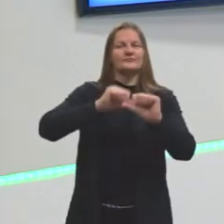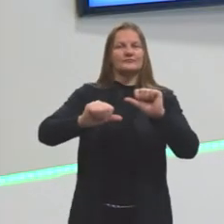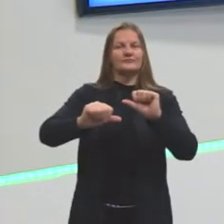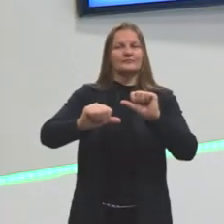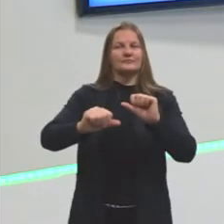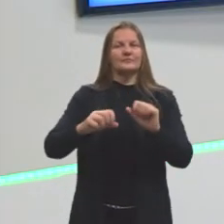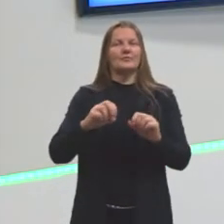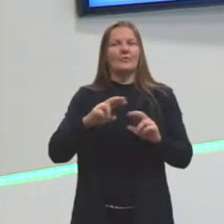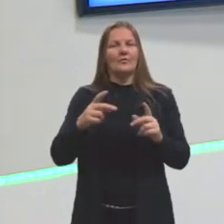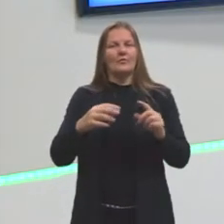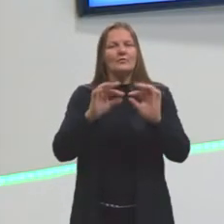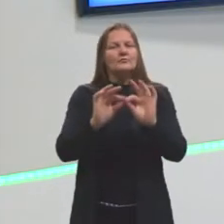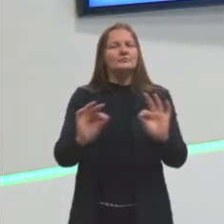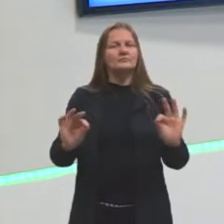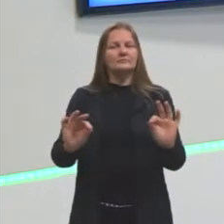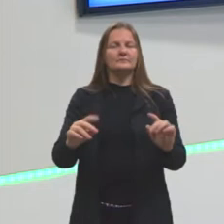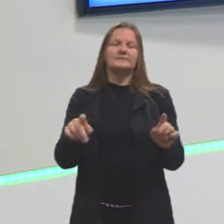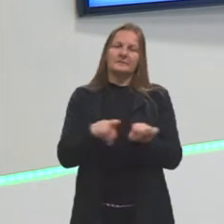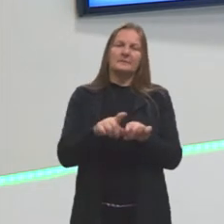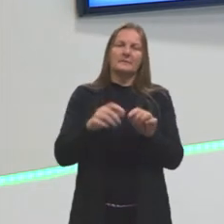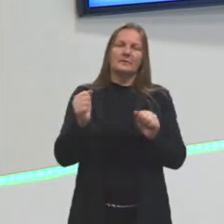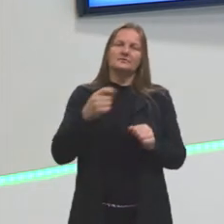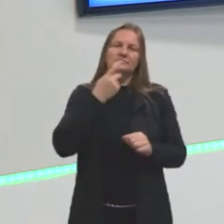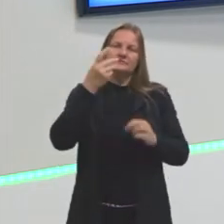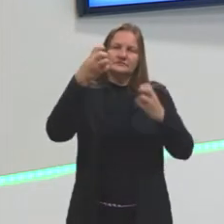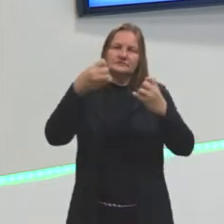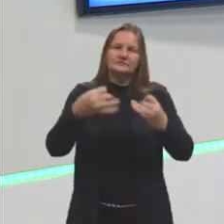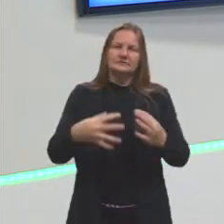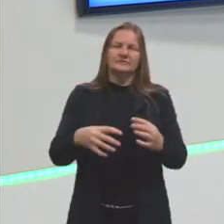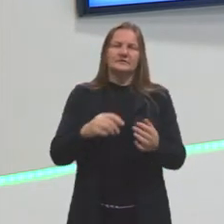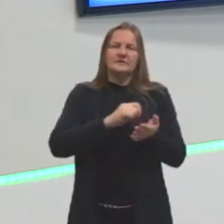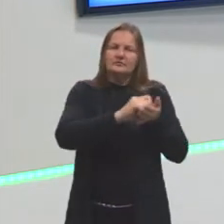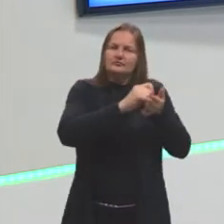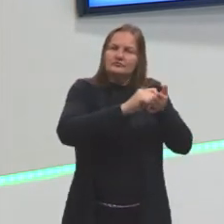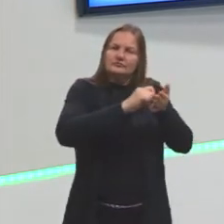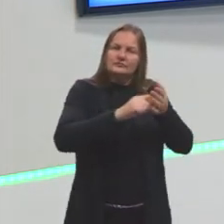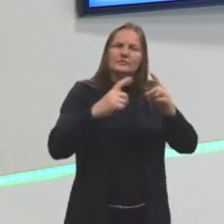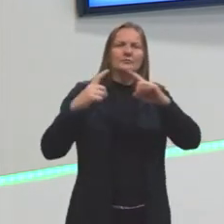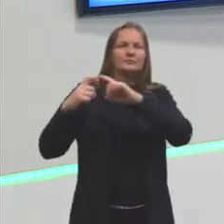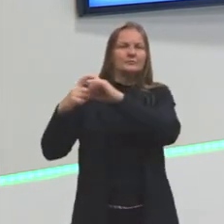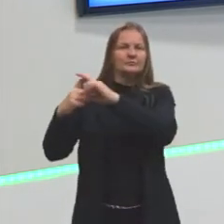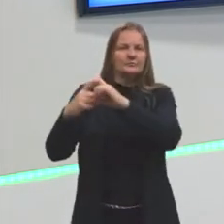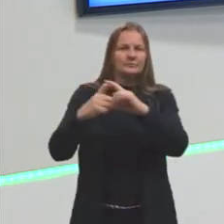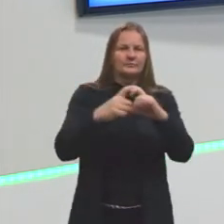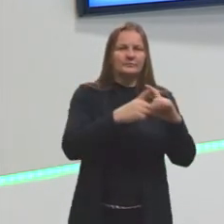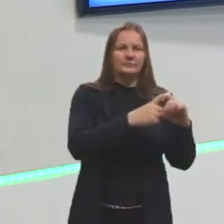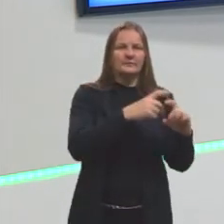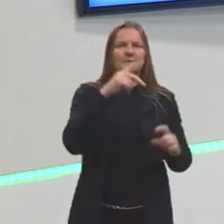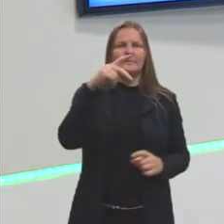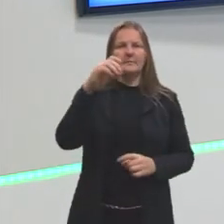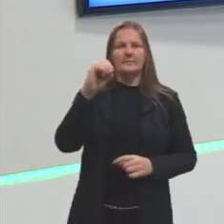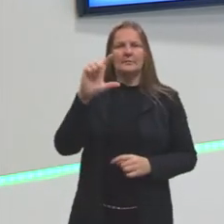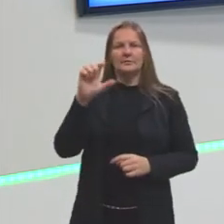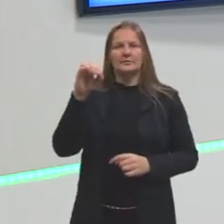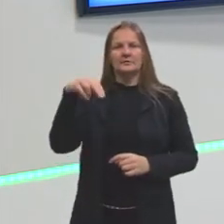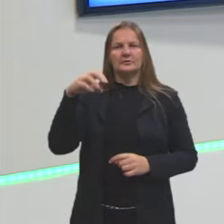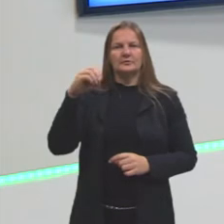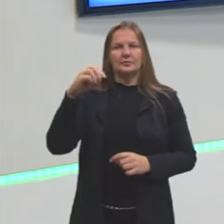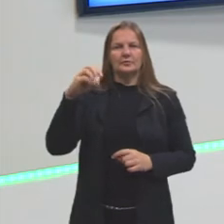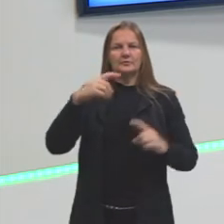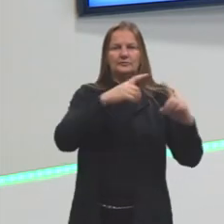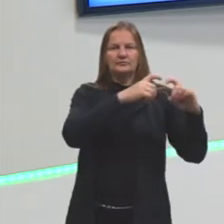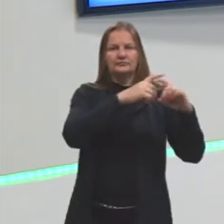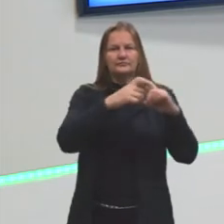ainda como uma simplificação nós temos a escrita né dos polinômios e eu posso simplificar